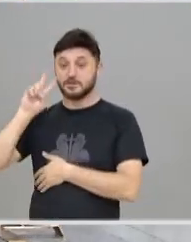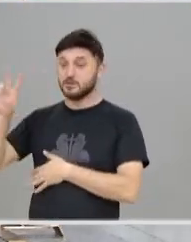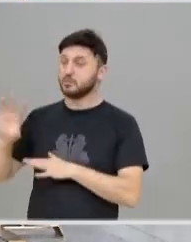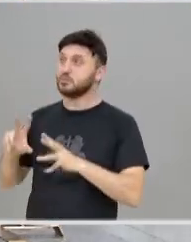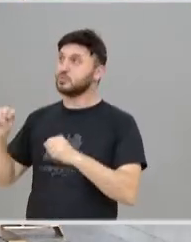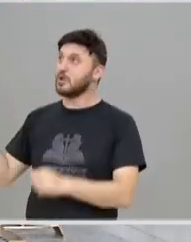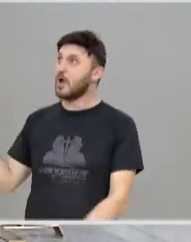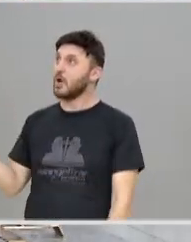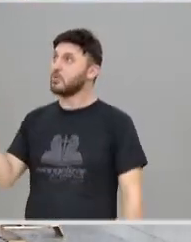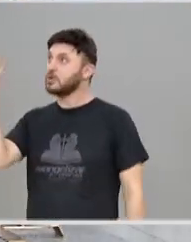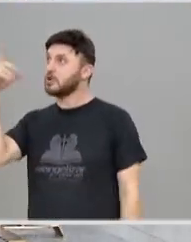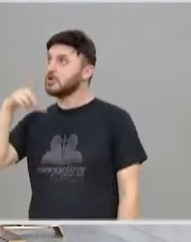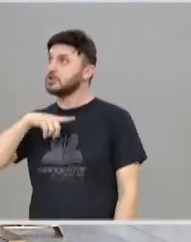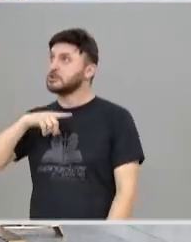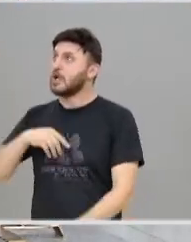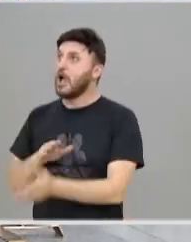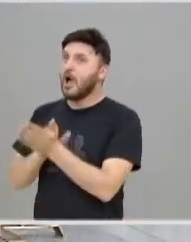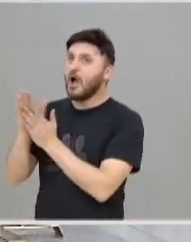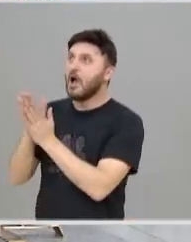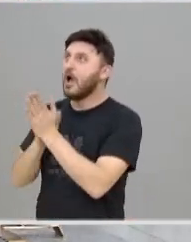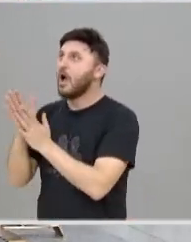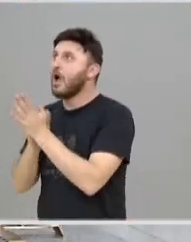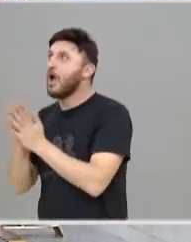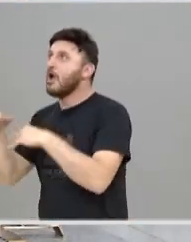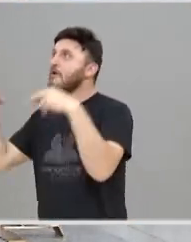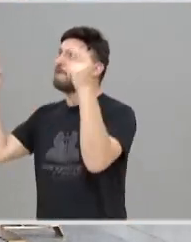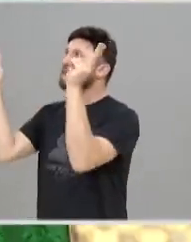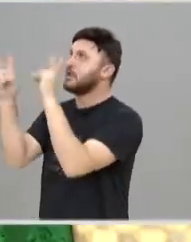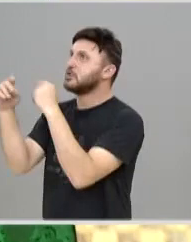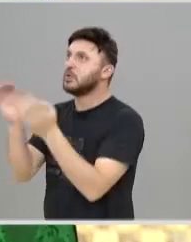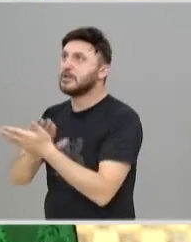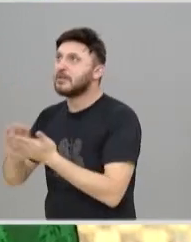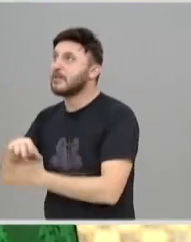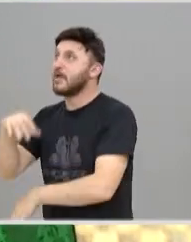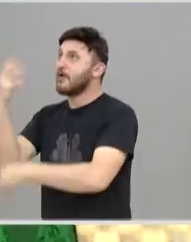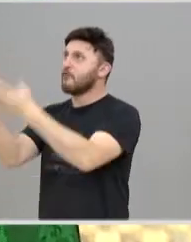tudo acontecer, tinha um monte de expectativas e não se realizava,